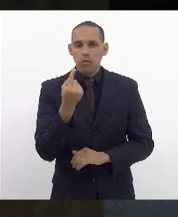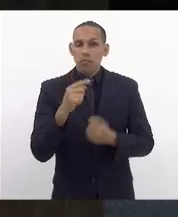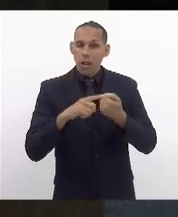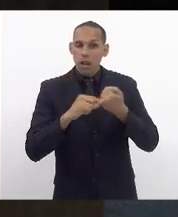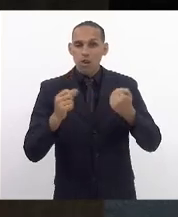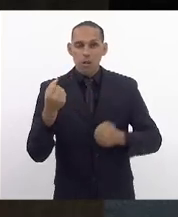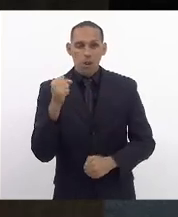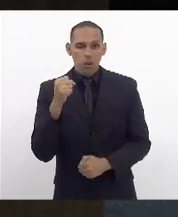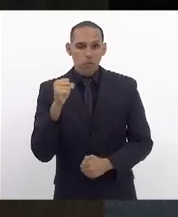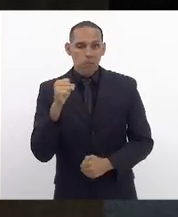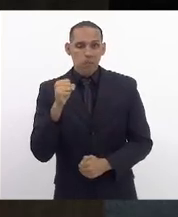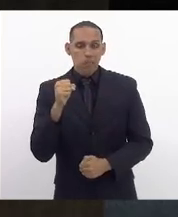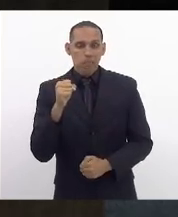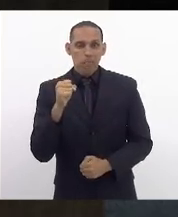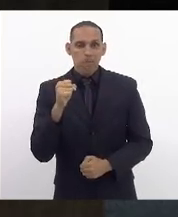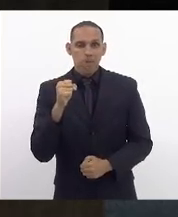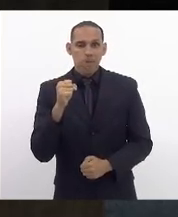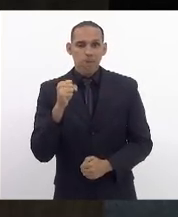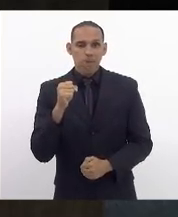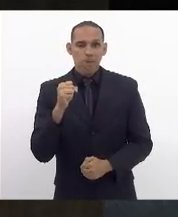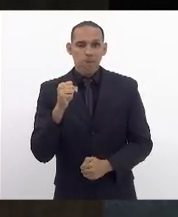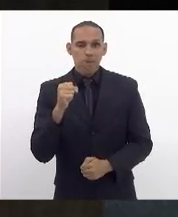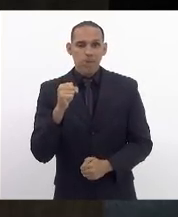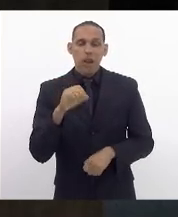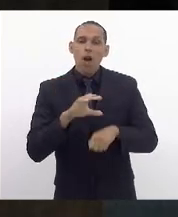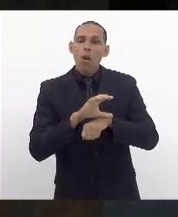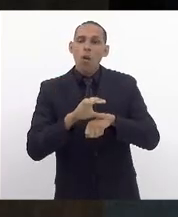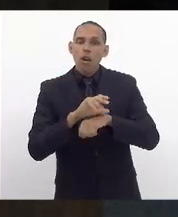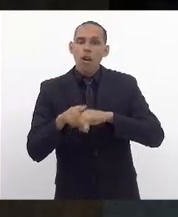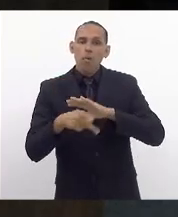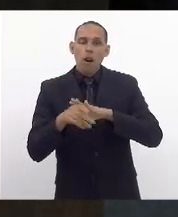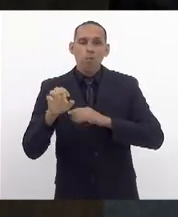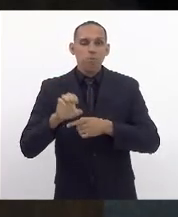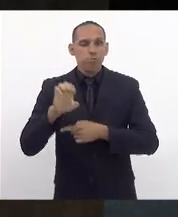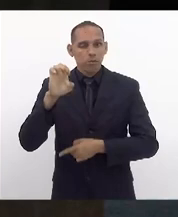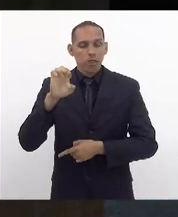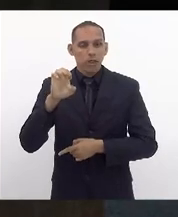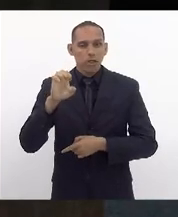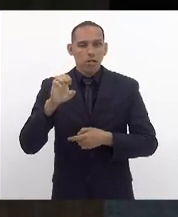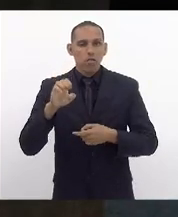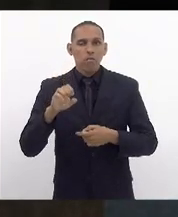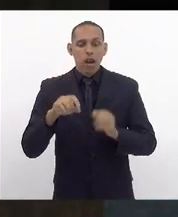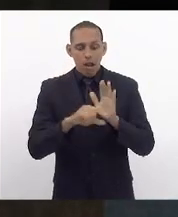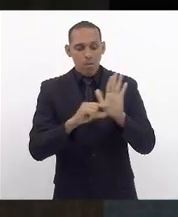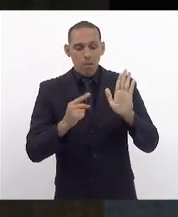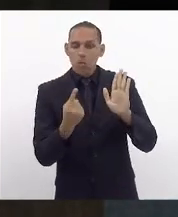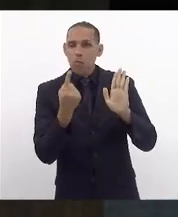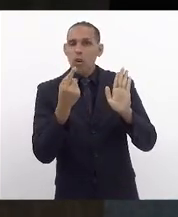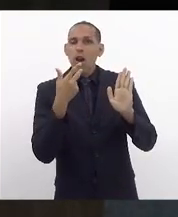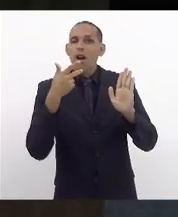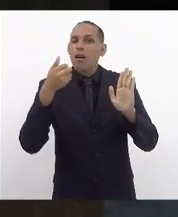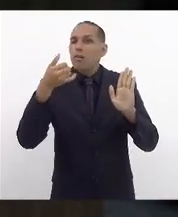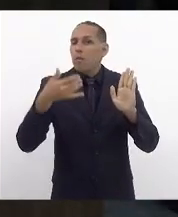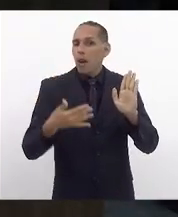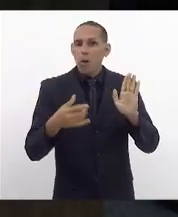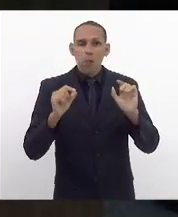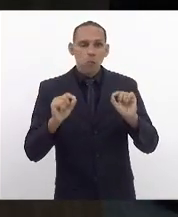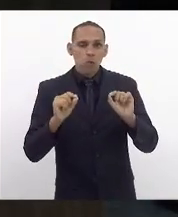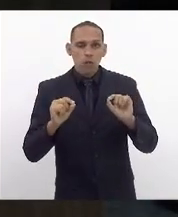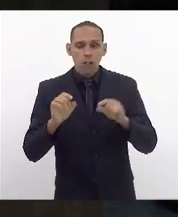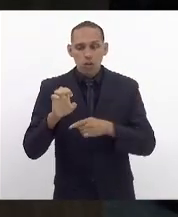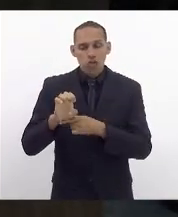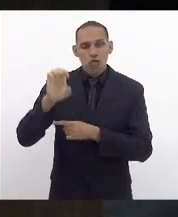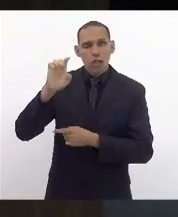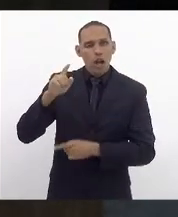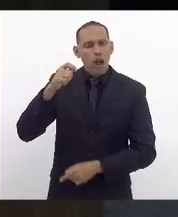artigo 8º da Constituição do Estado. O que é que diz o parágrafo único? É dever do